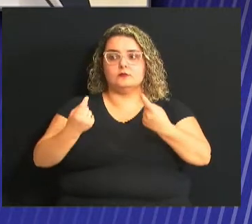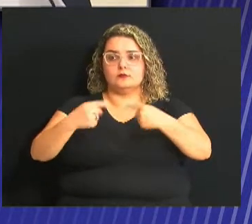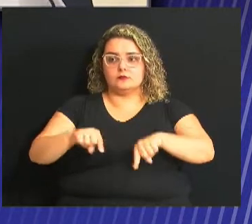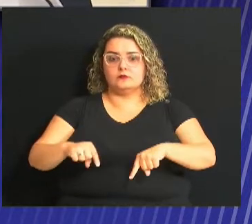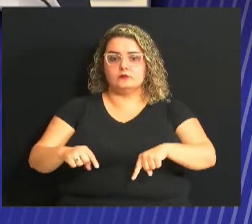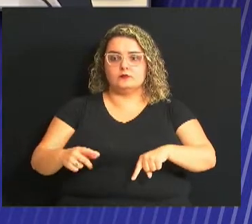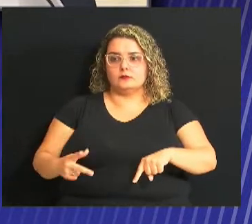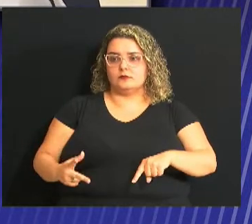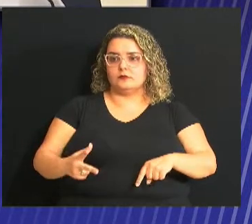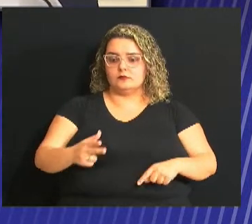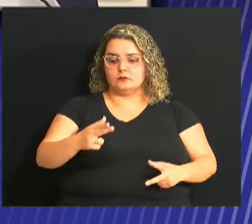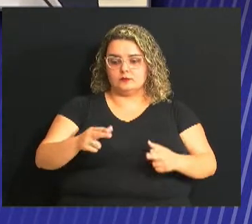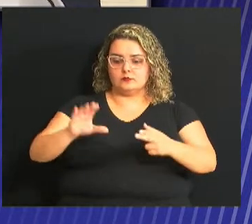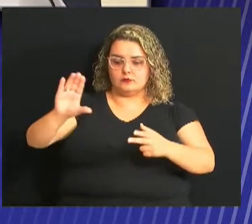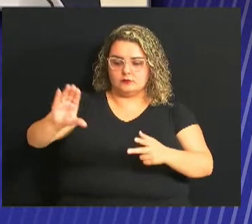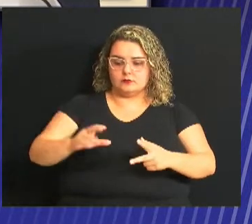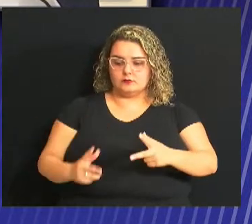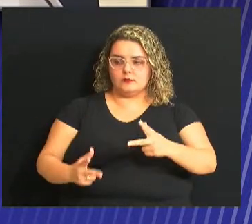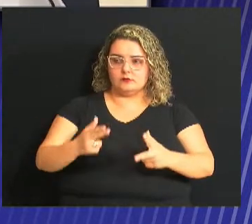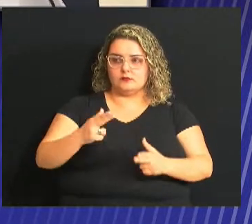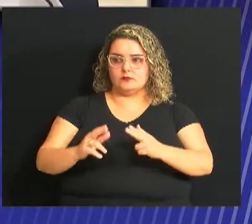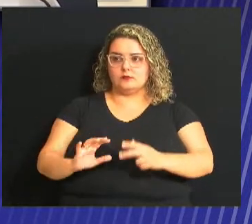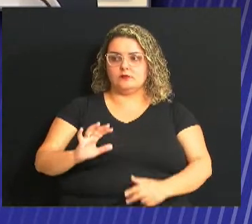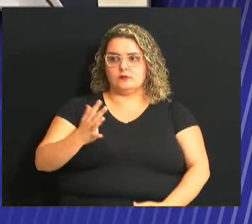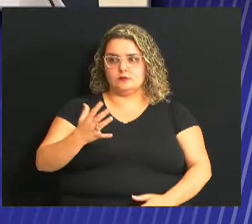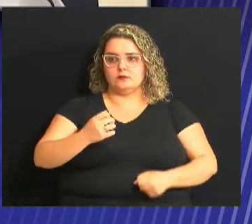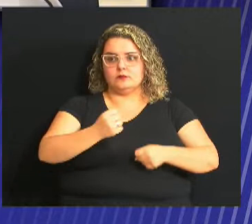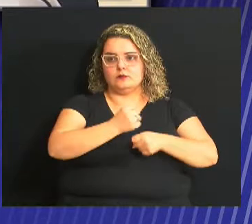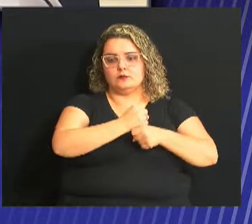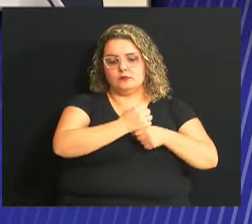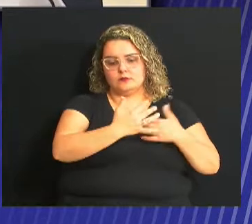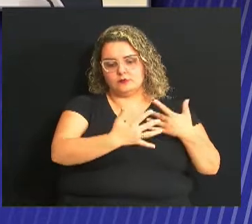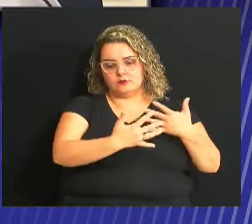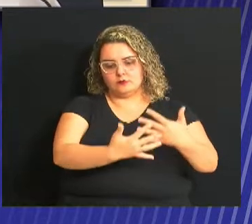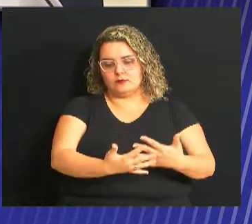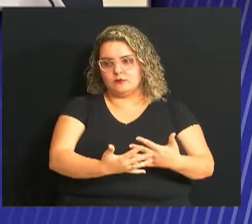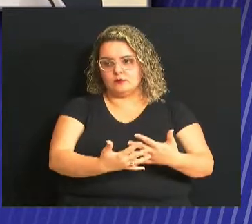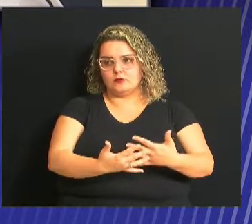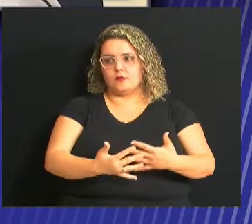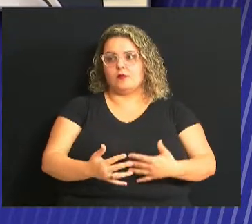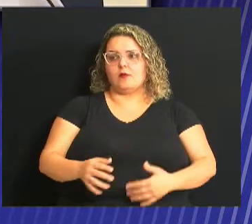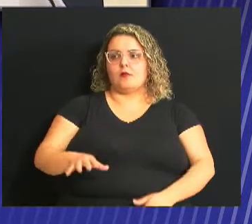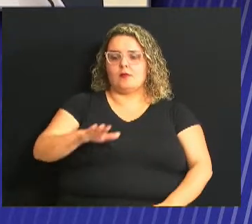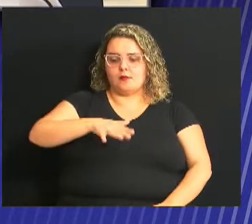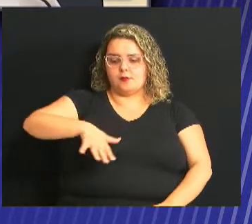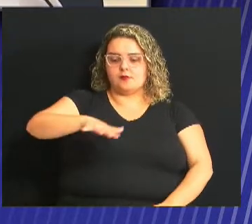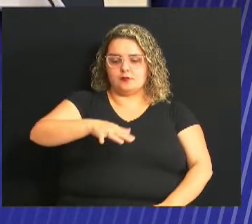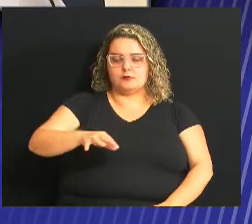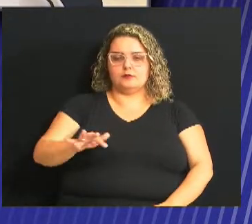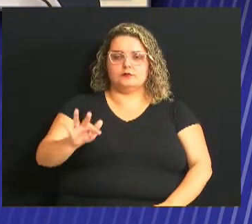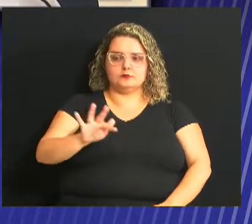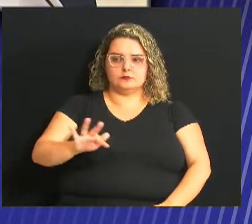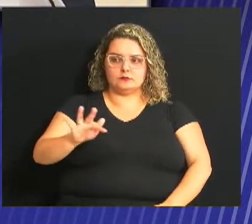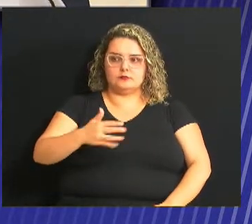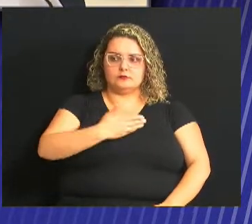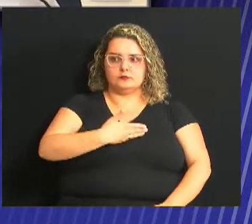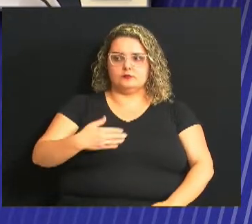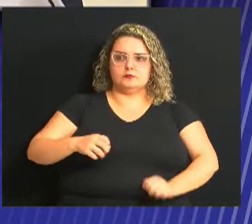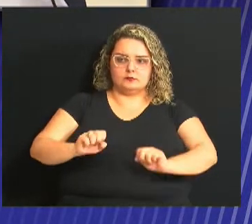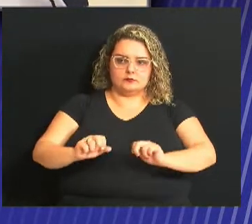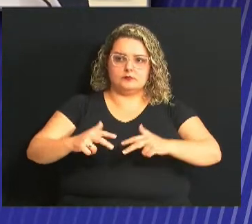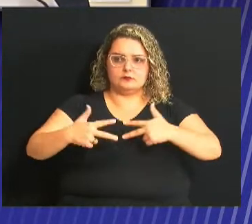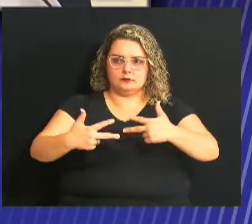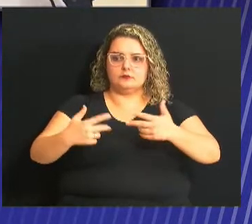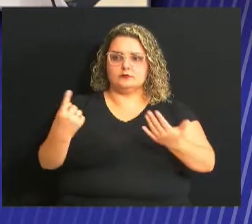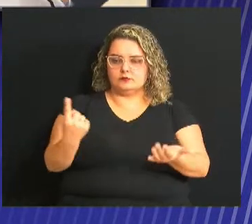na educação que ocorreram nesse último período em relação às universidades públicas. Uma assembleia que ficou marcada,